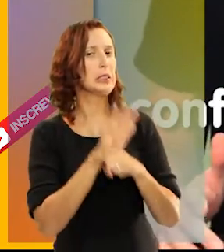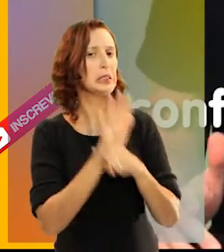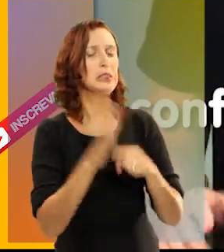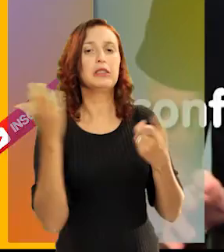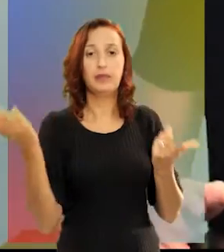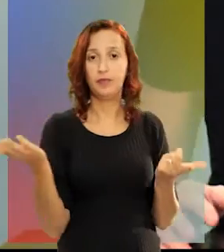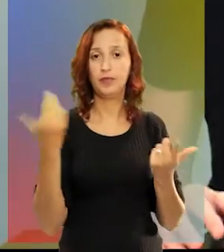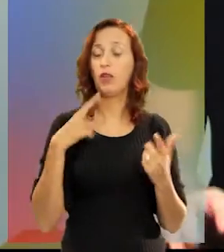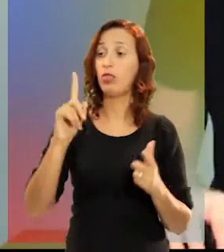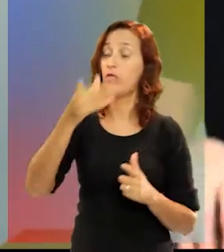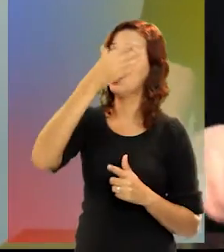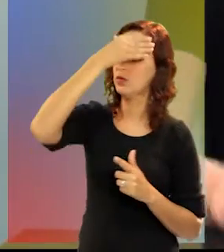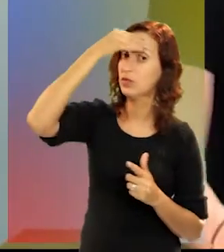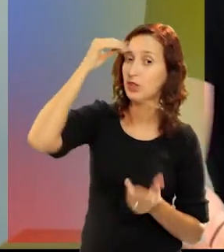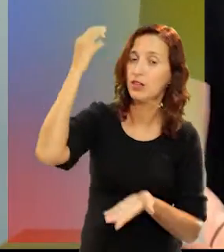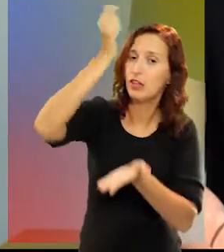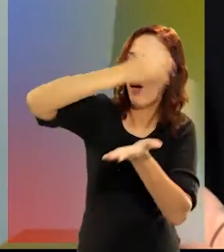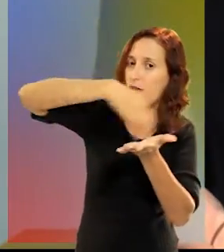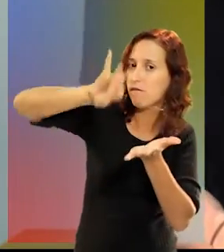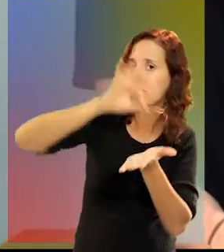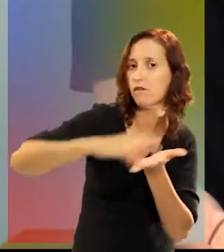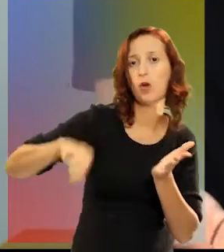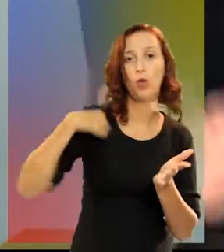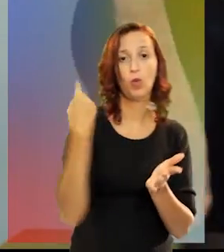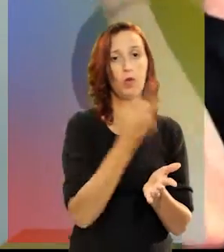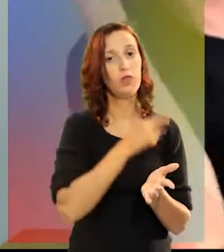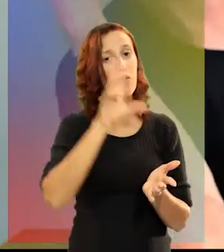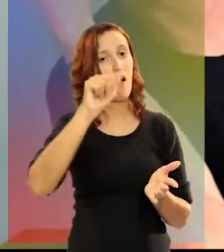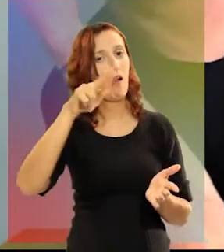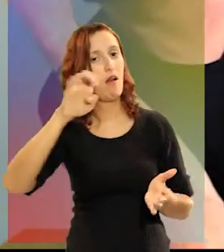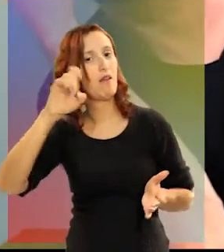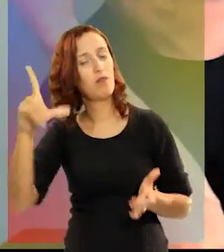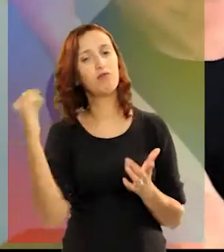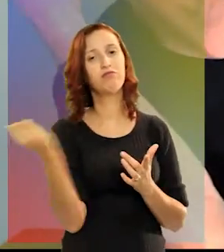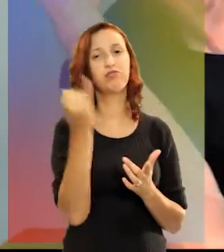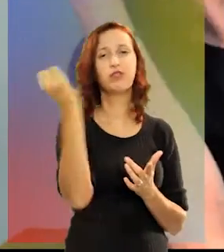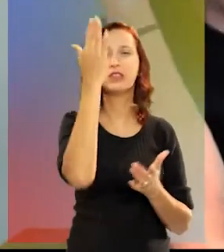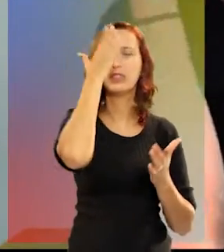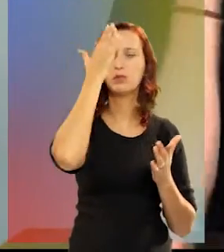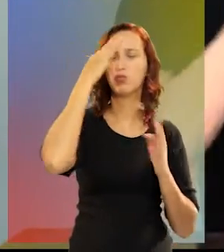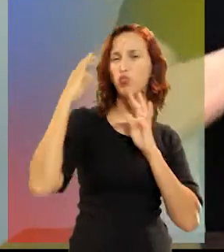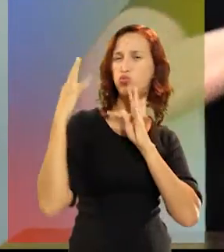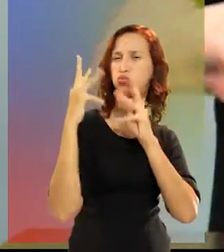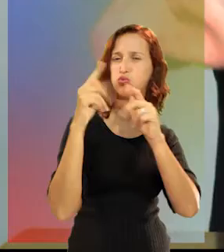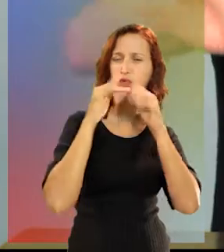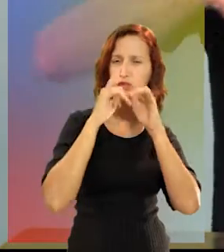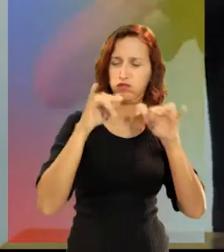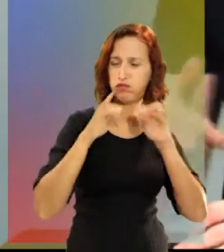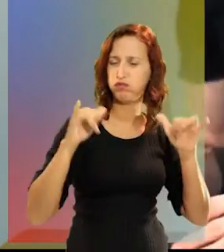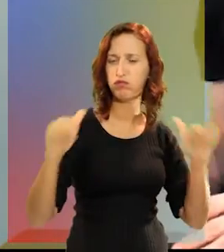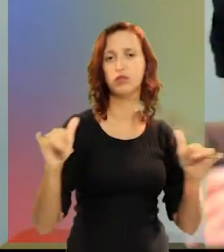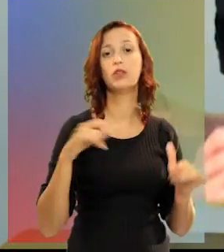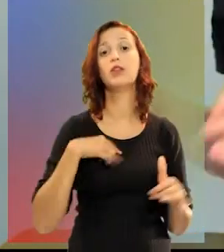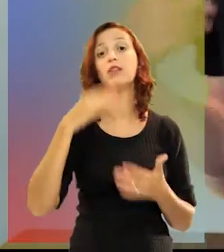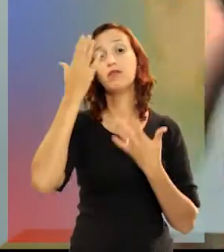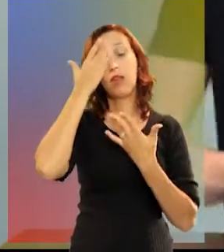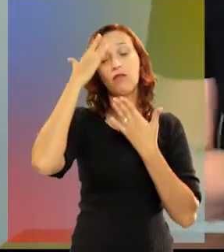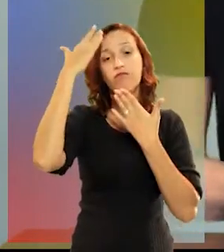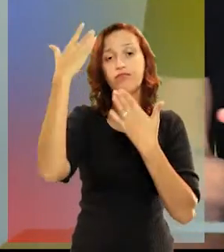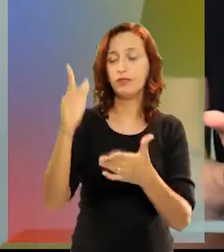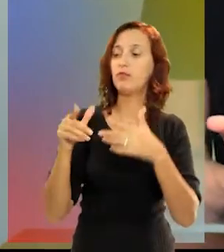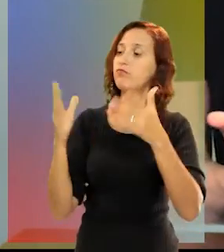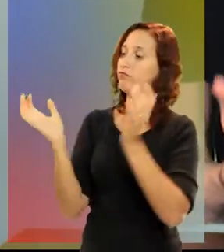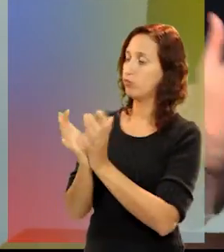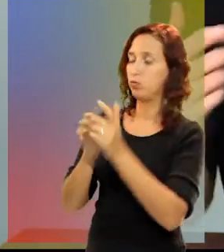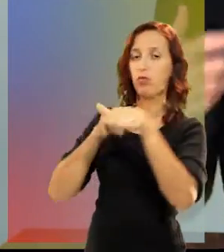trabalho de divulgação. Não se esqueça de se inscrever no nosso canal. Isso é muito importante, que aí você recebe todas as nossas atualizações. A gente quer agradecer a equipe